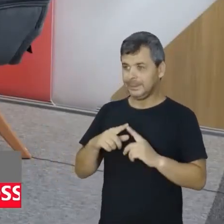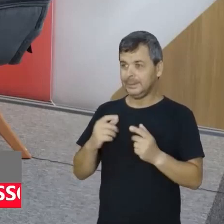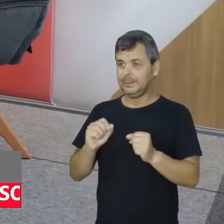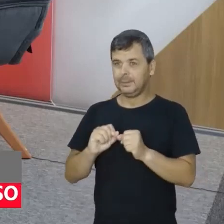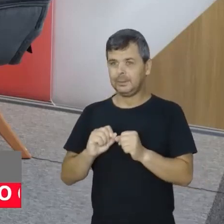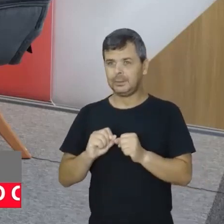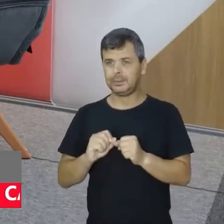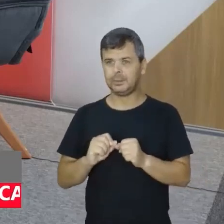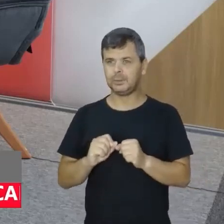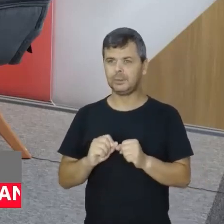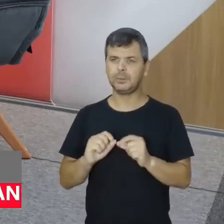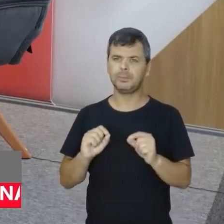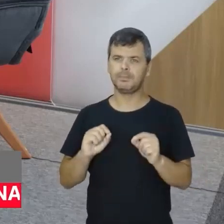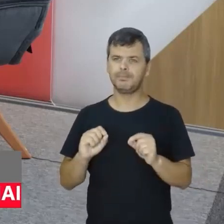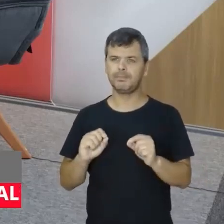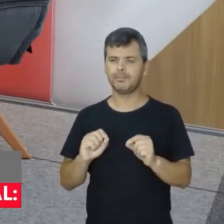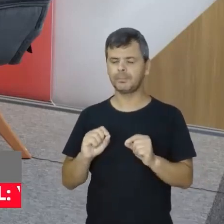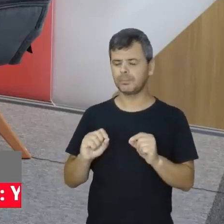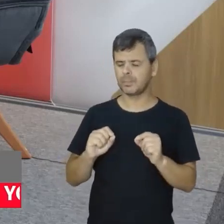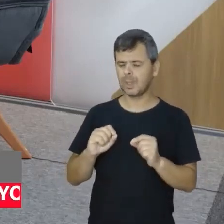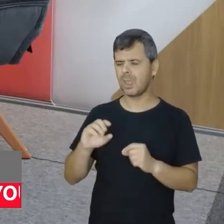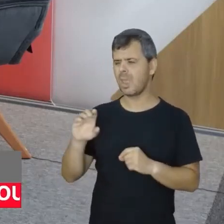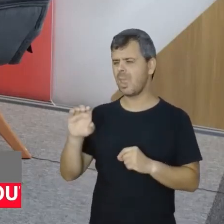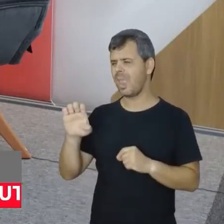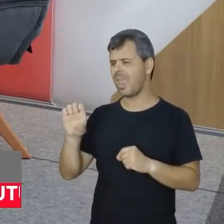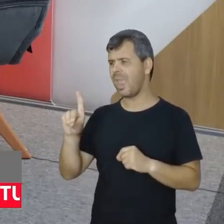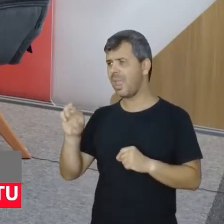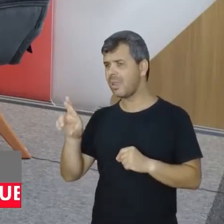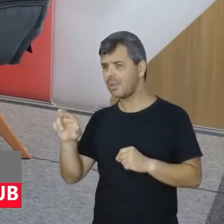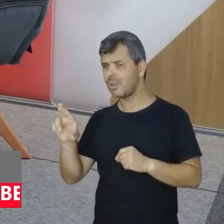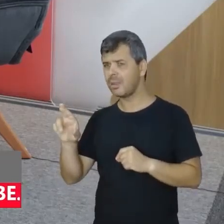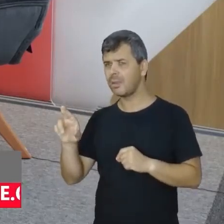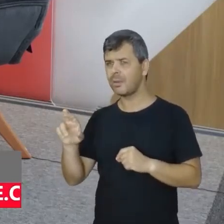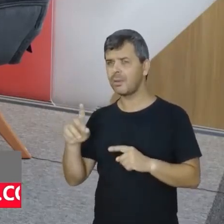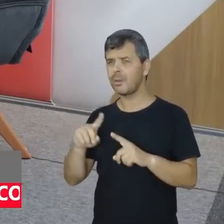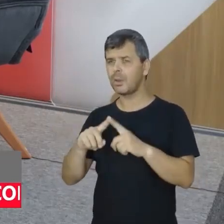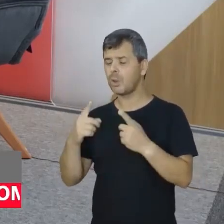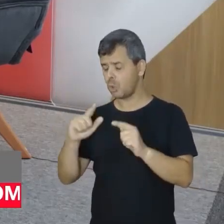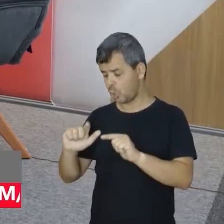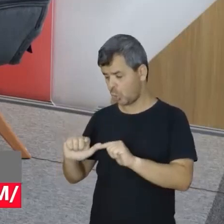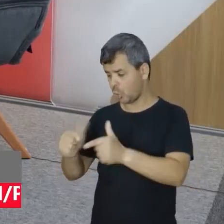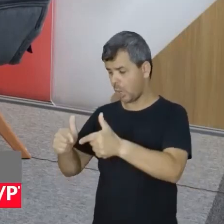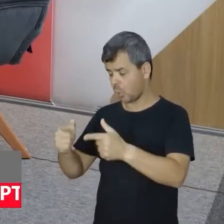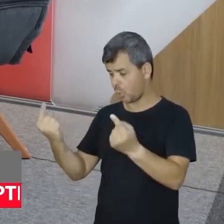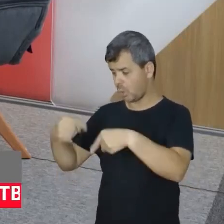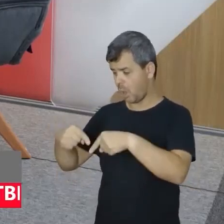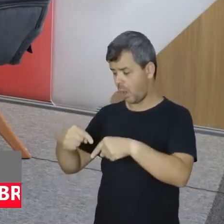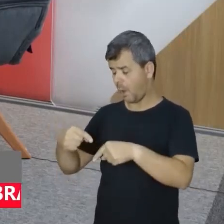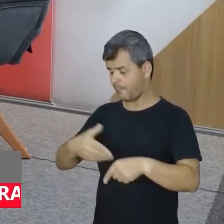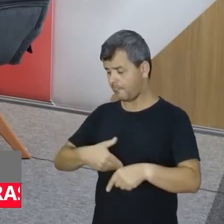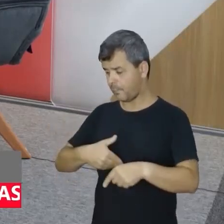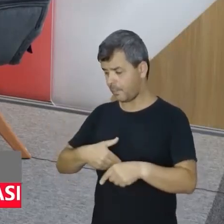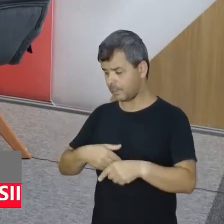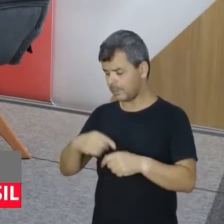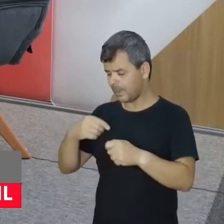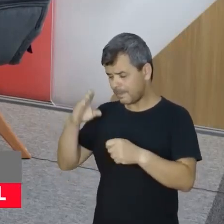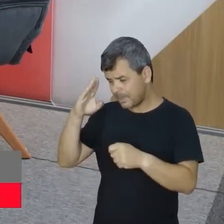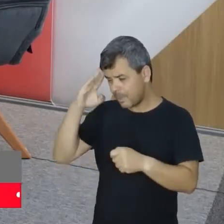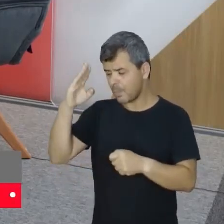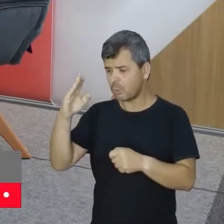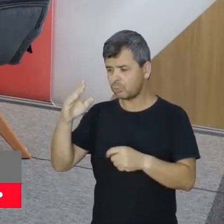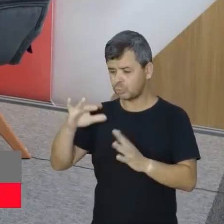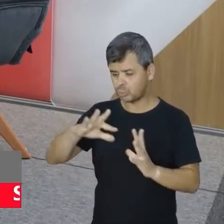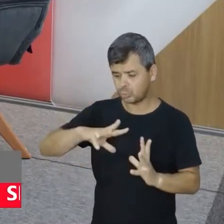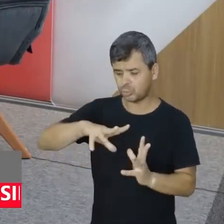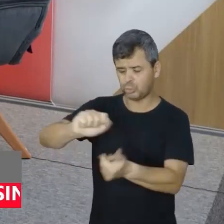né, Edgar? O Éder Souza diz aqui que combater a fome deveria ser prioridade no mundo inteiro. O